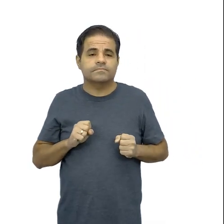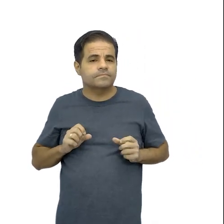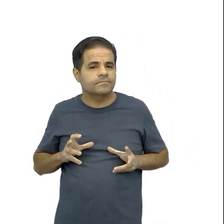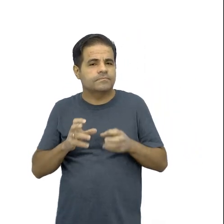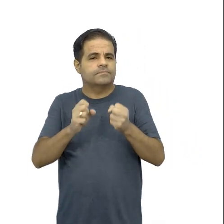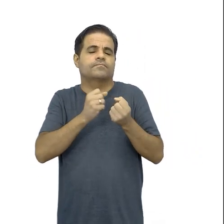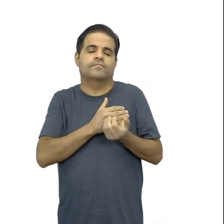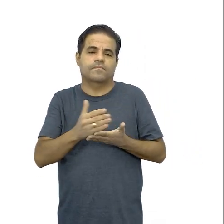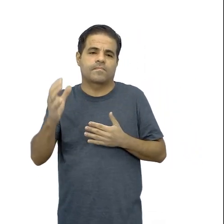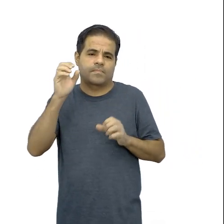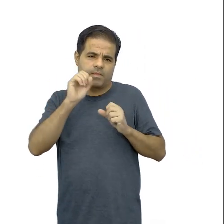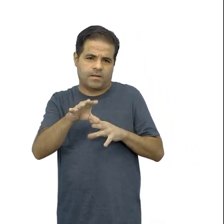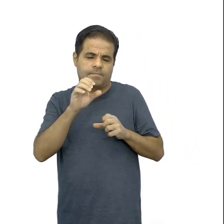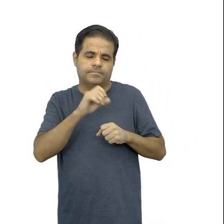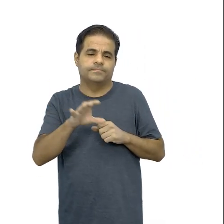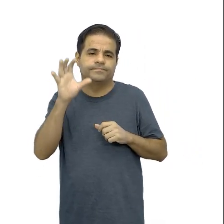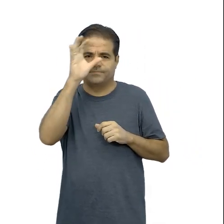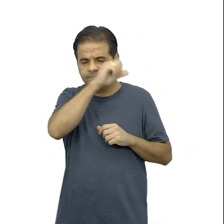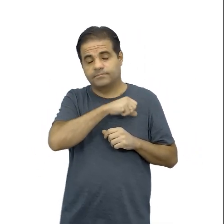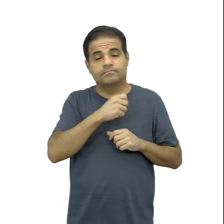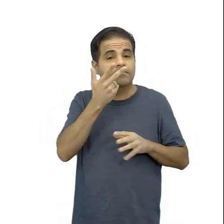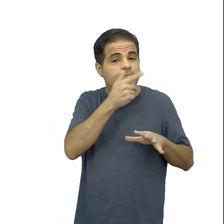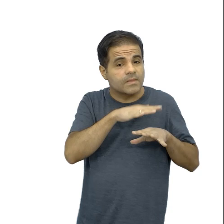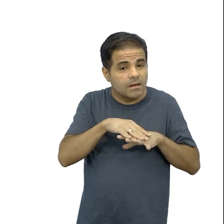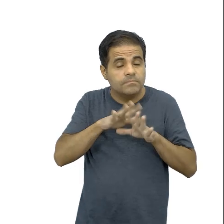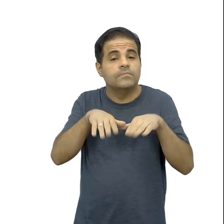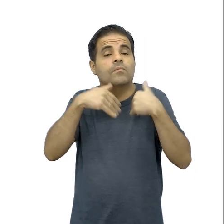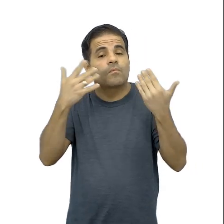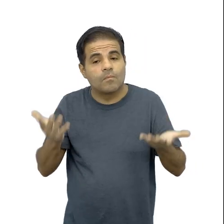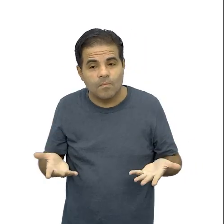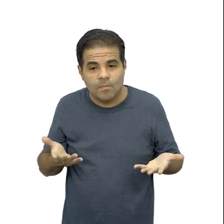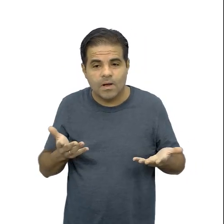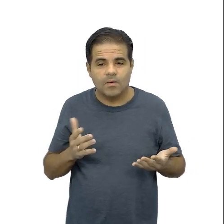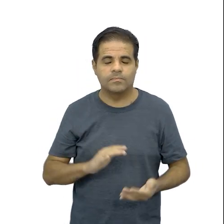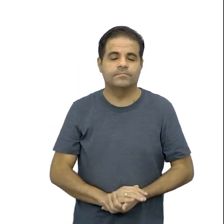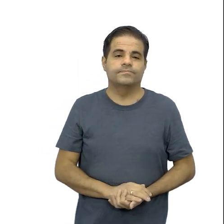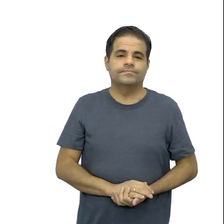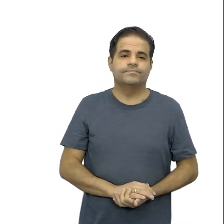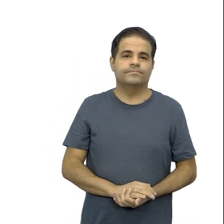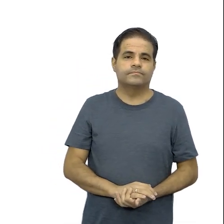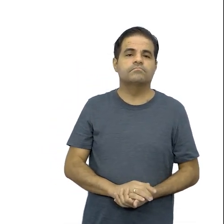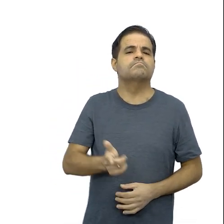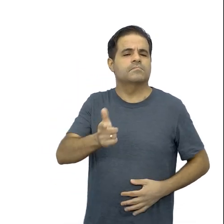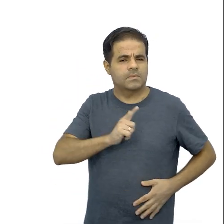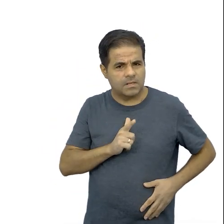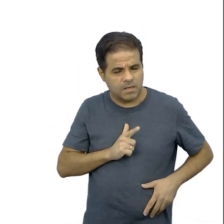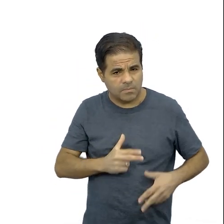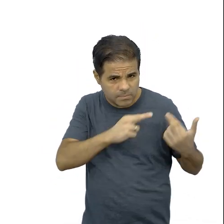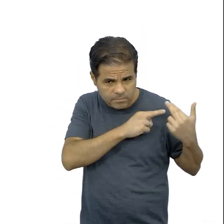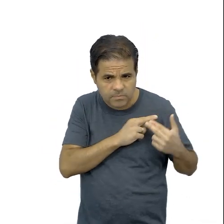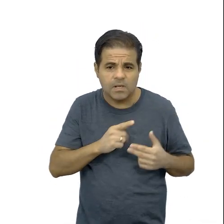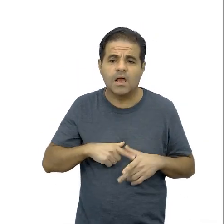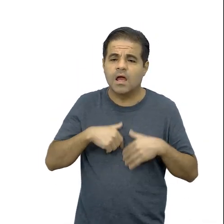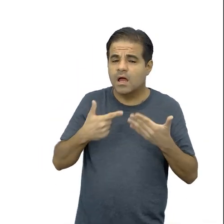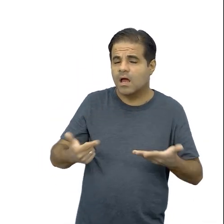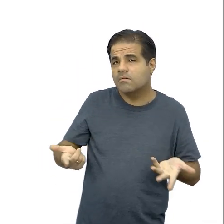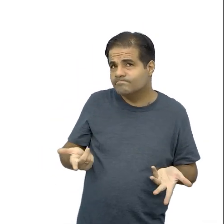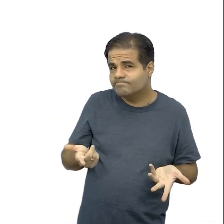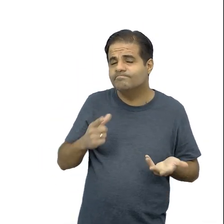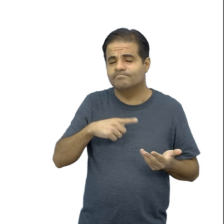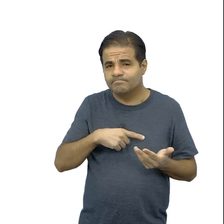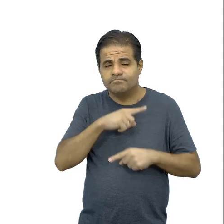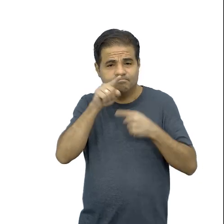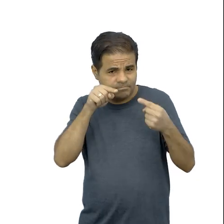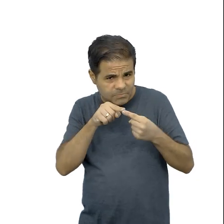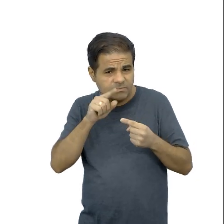assumir no ensino e aprendizagem de matemática? Qual é? Né? Tem um papel? a gente podia até pensar, tem